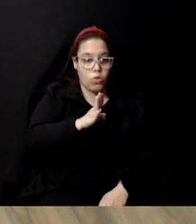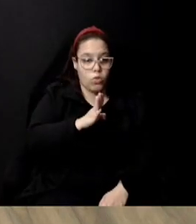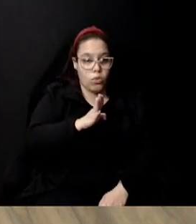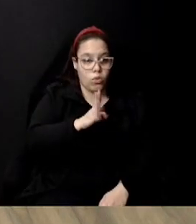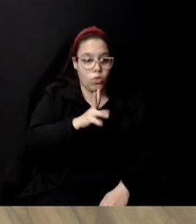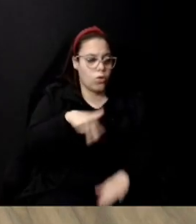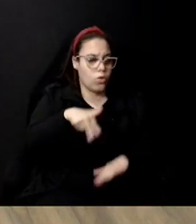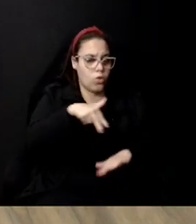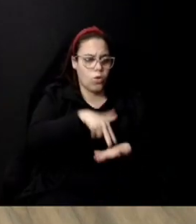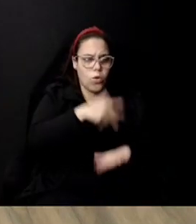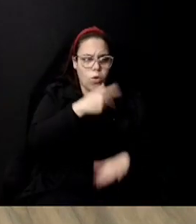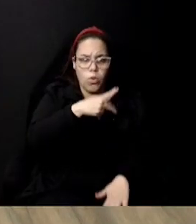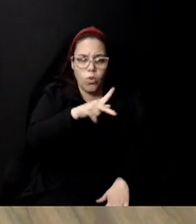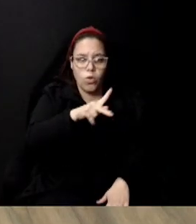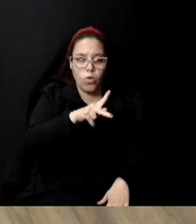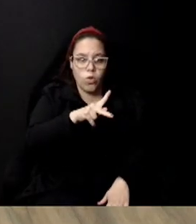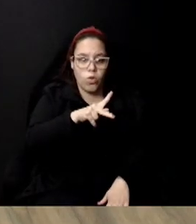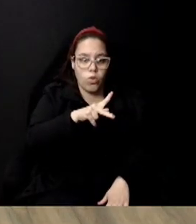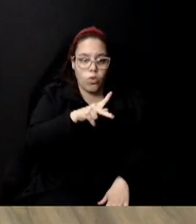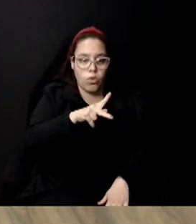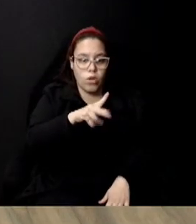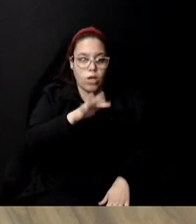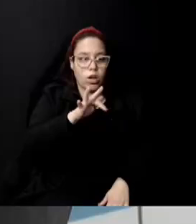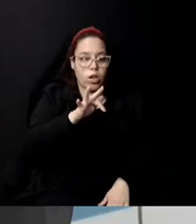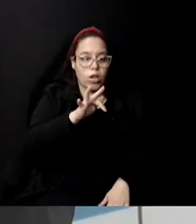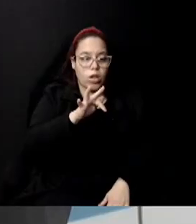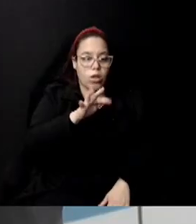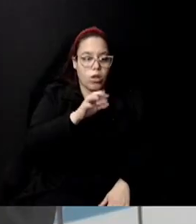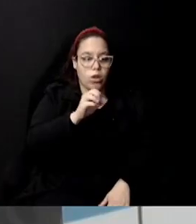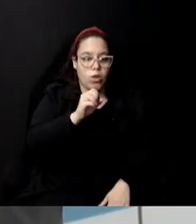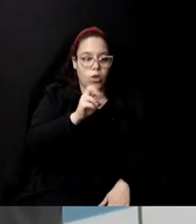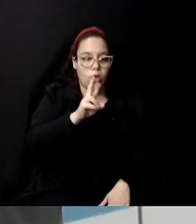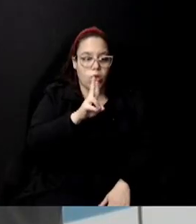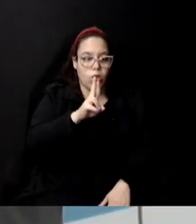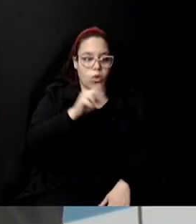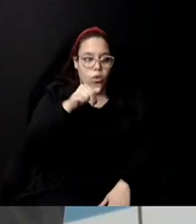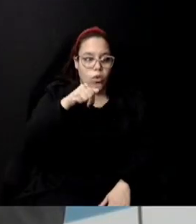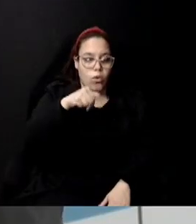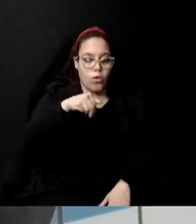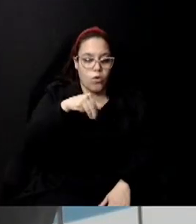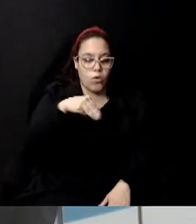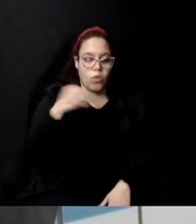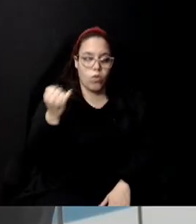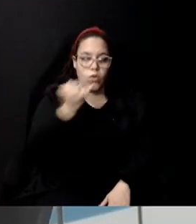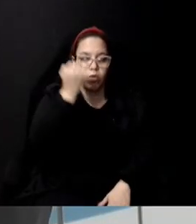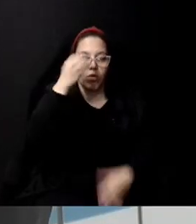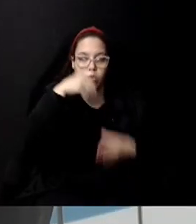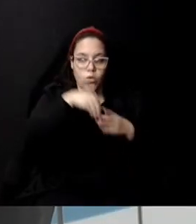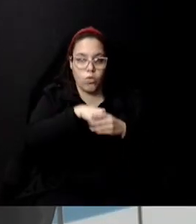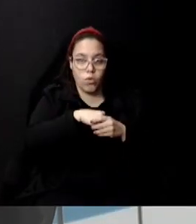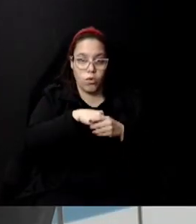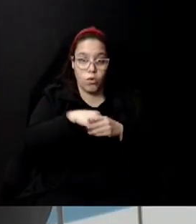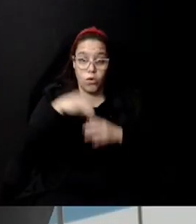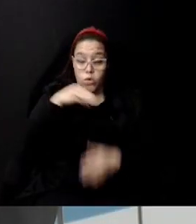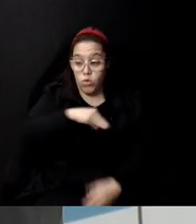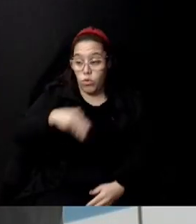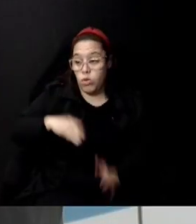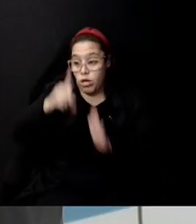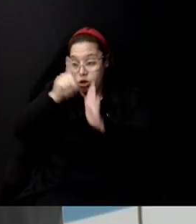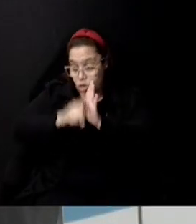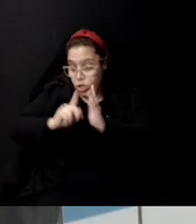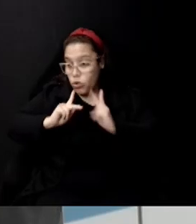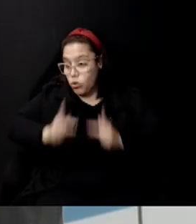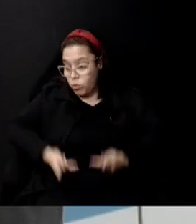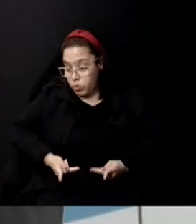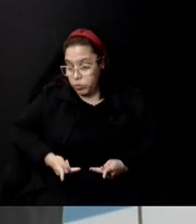dele diante desses fóruns? O Brasil tem um órgão muito importante interno, que é o Ministério de Direitos Humanos. O Ministério de Direitos